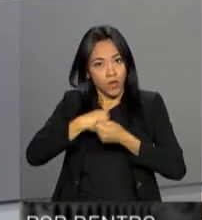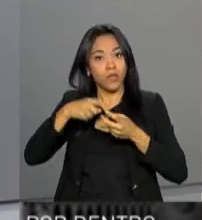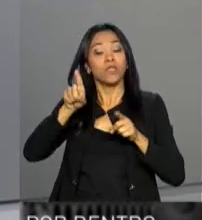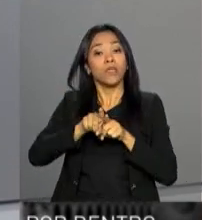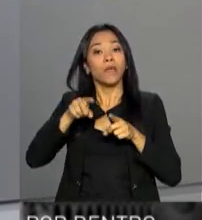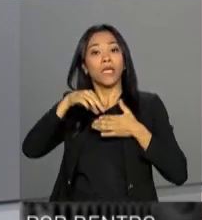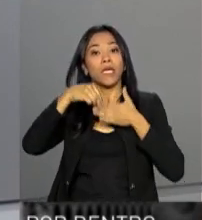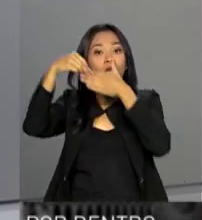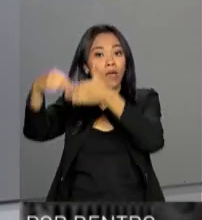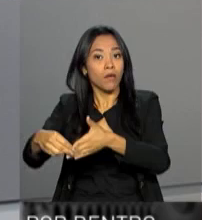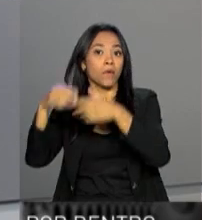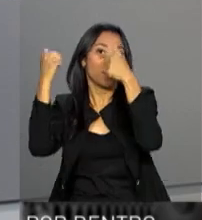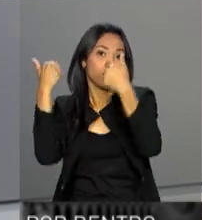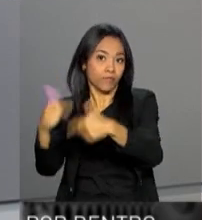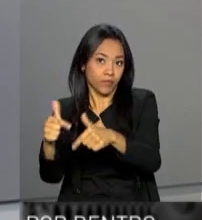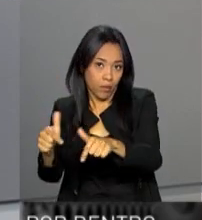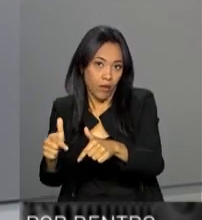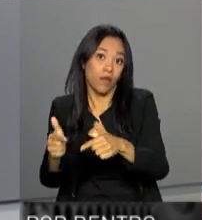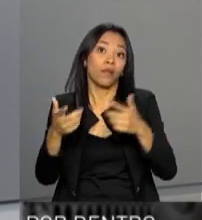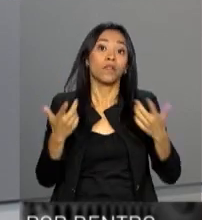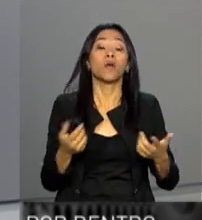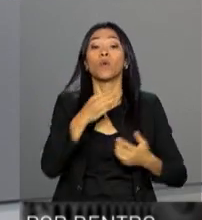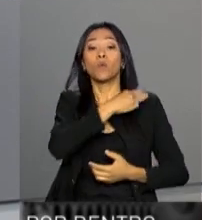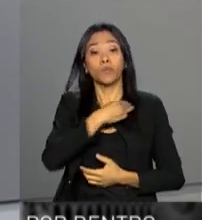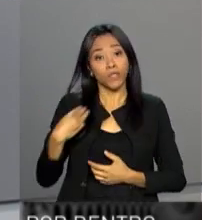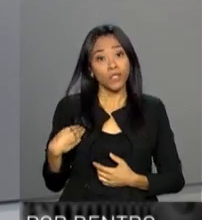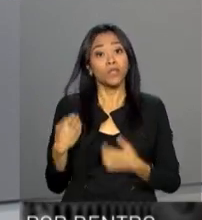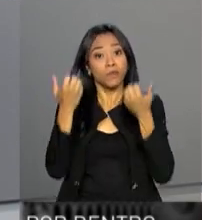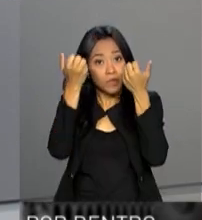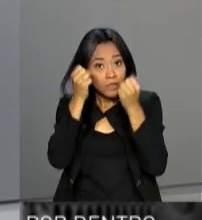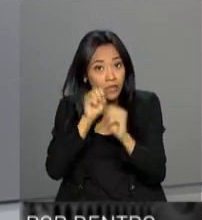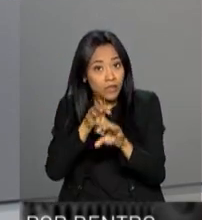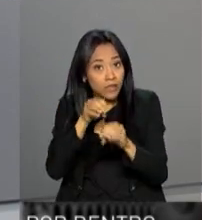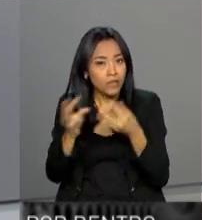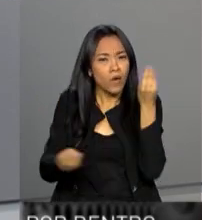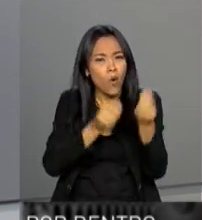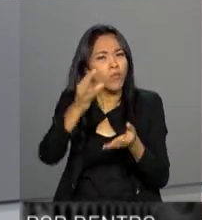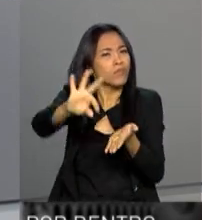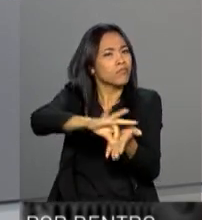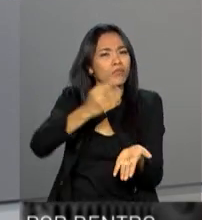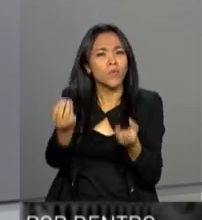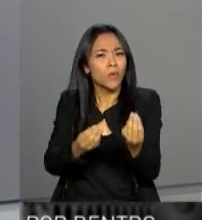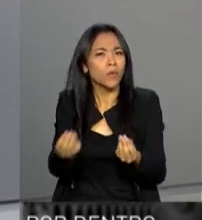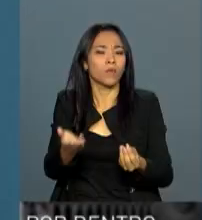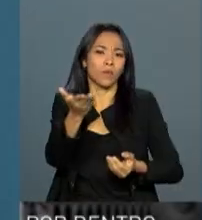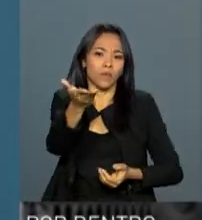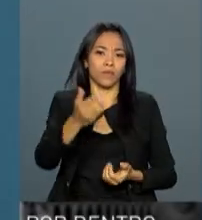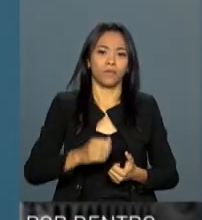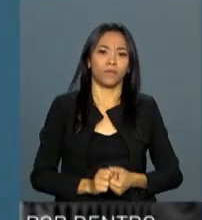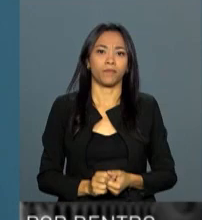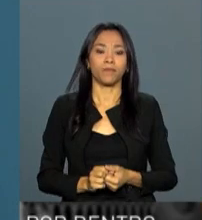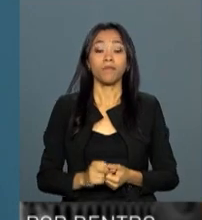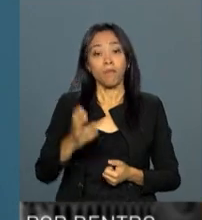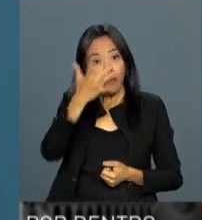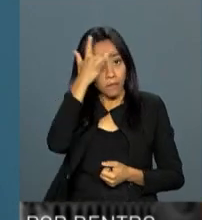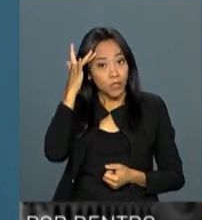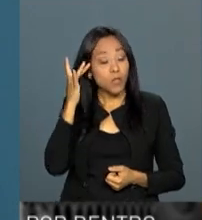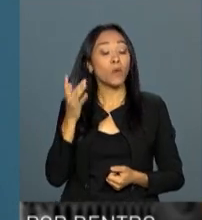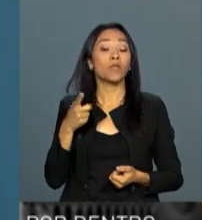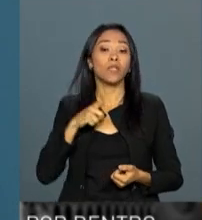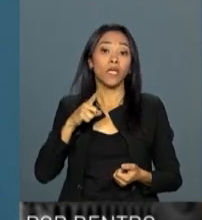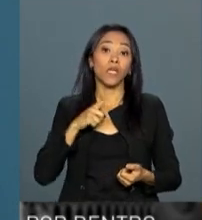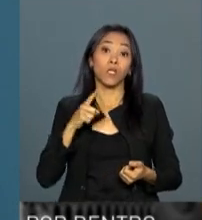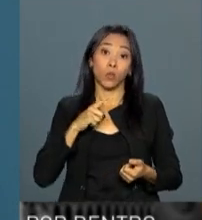de trabalho o ministro do desenvolvimento social em cima como se inscrever no programa as pessoas não se cadastraram um